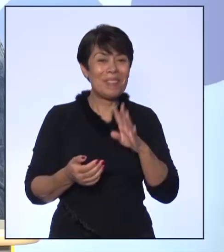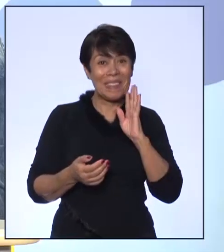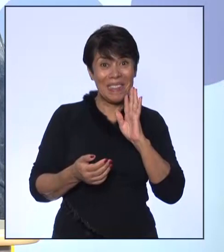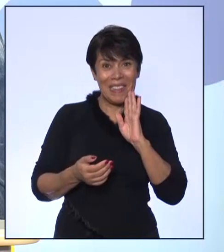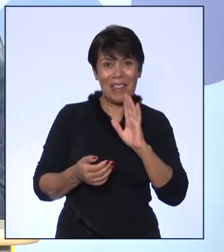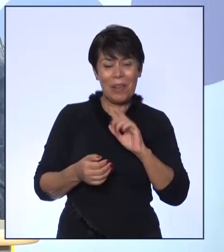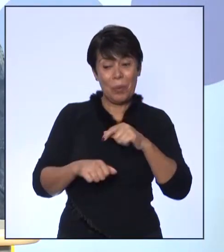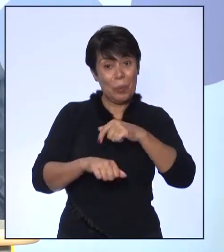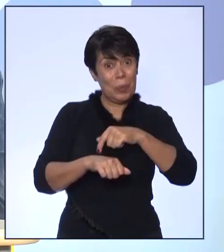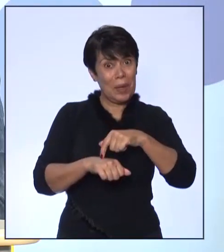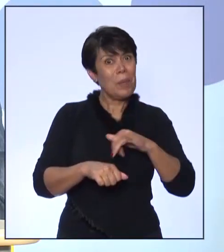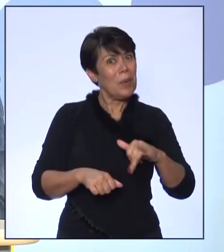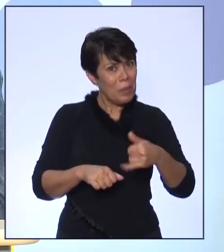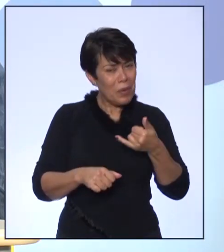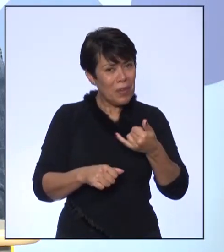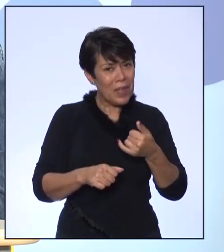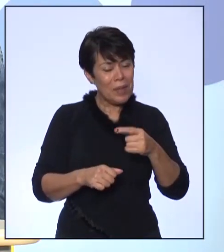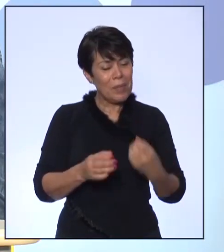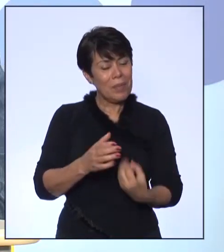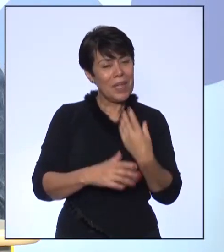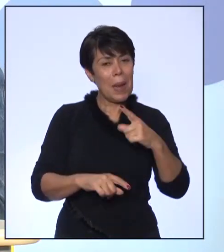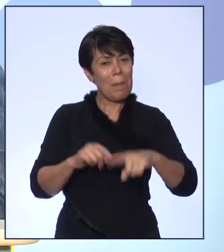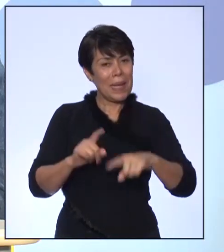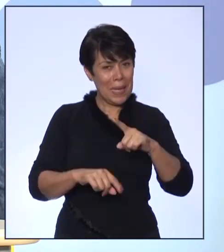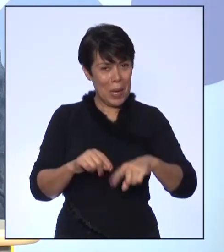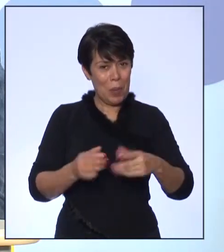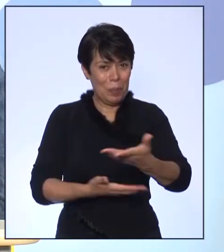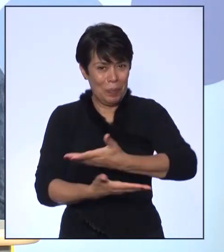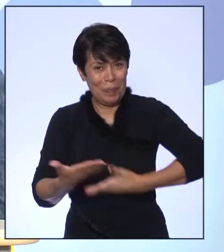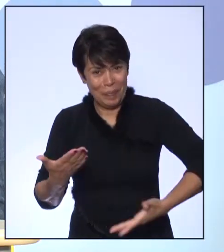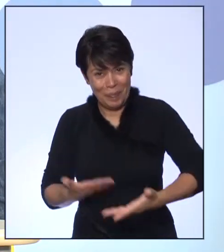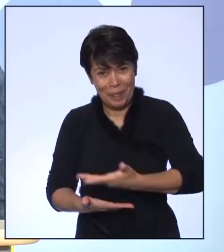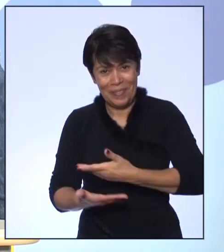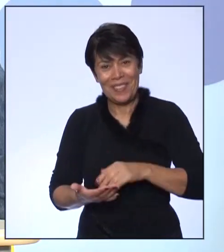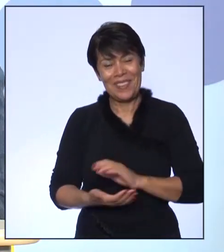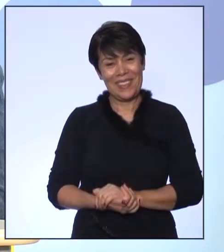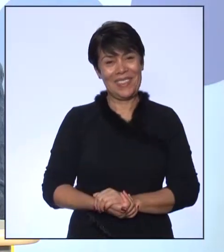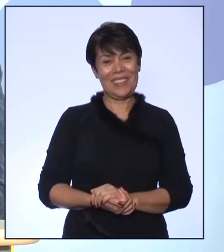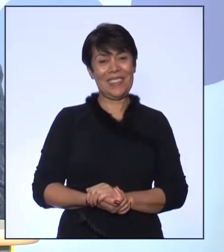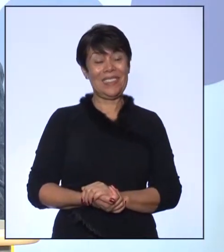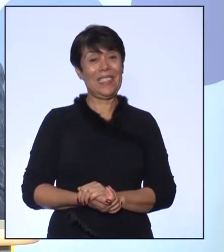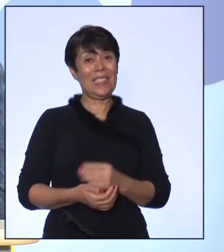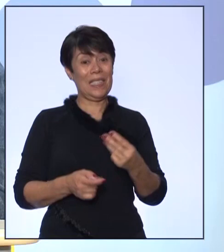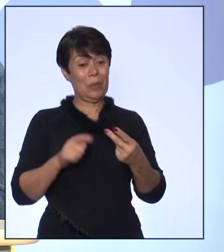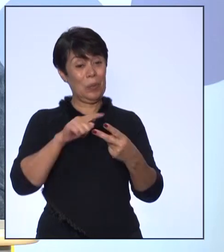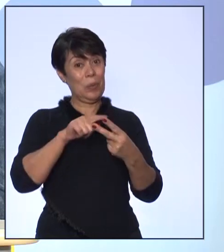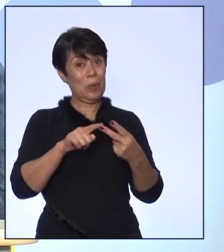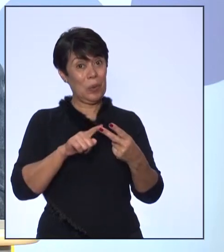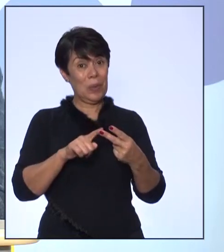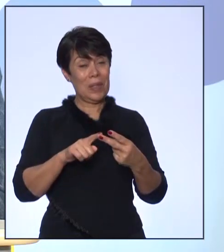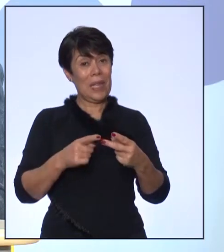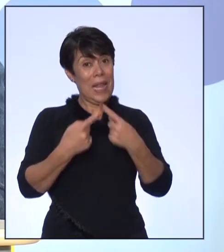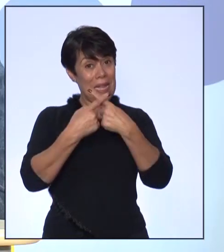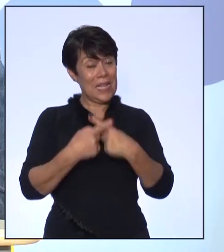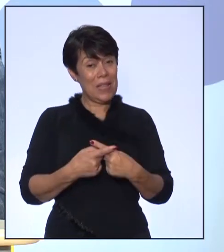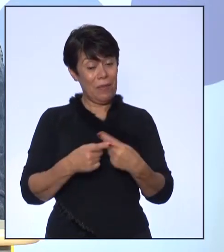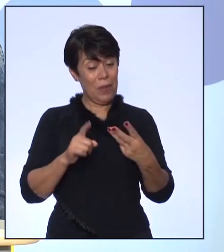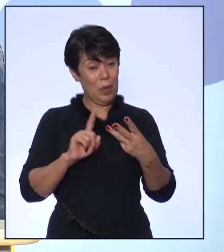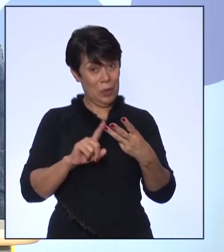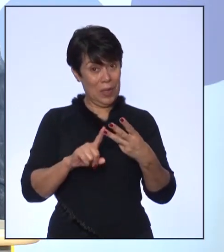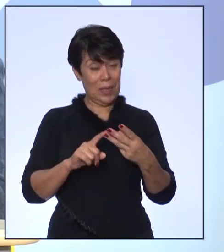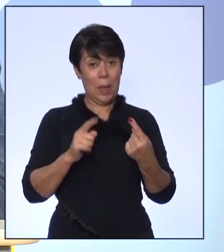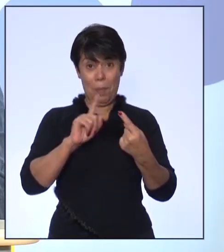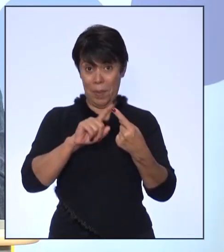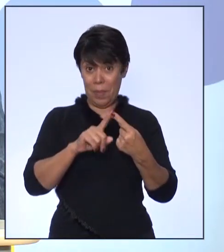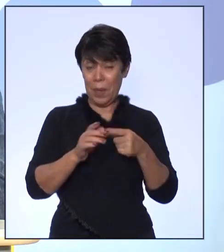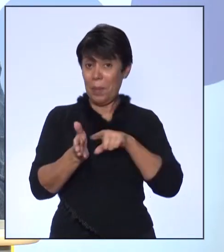fazer um material colaborativo, né? Tá bom? Certo? Então, temos aí os 2 passos do desafio 3, tá? Primeira